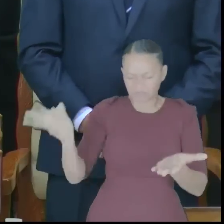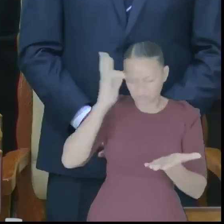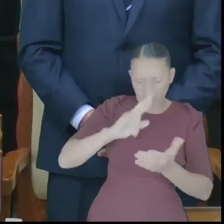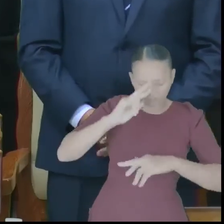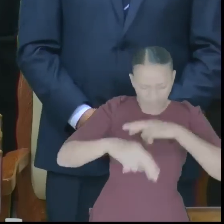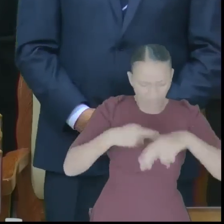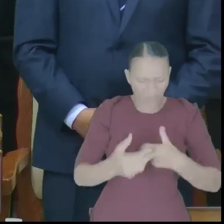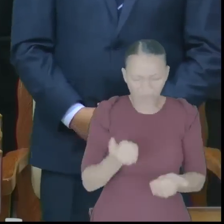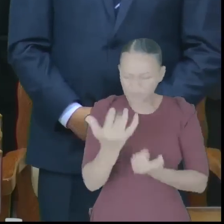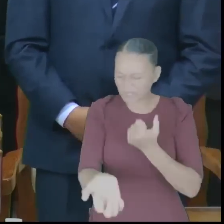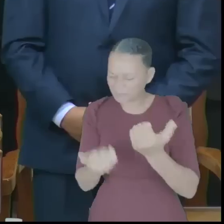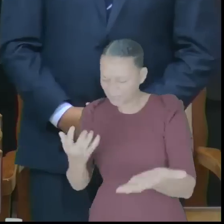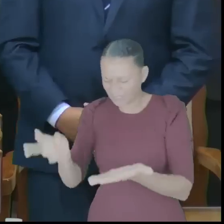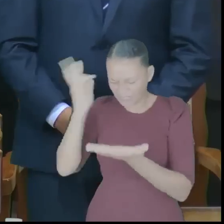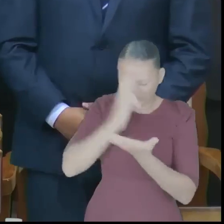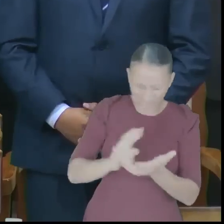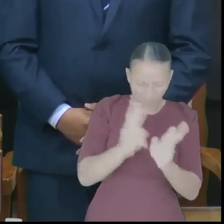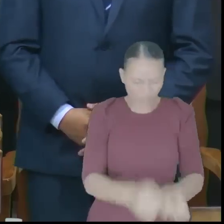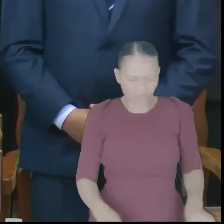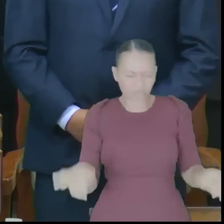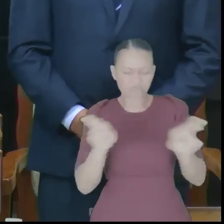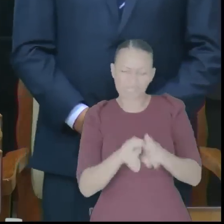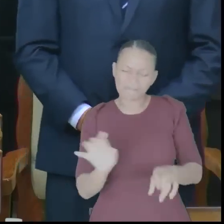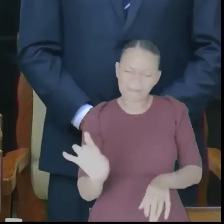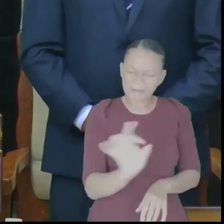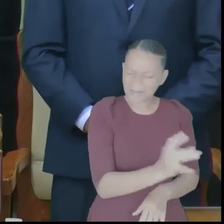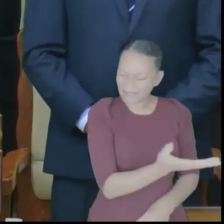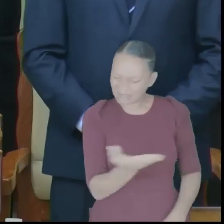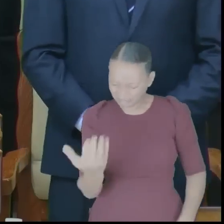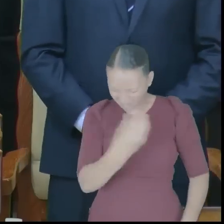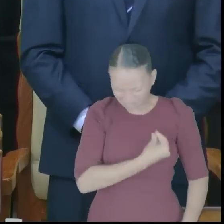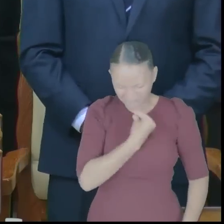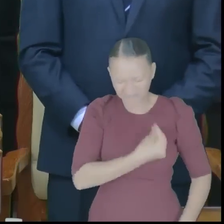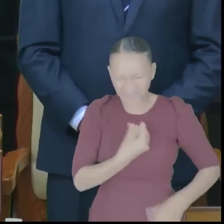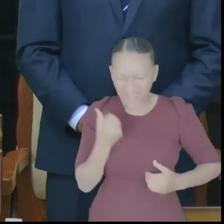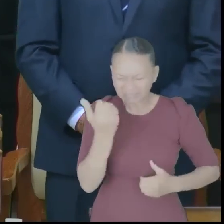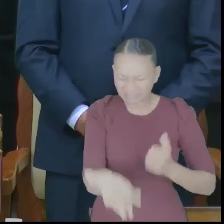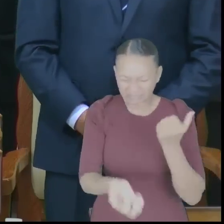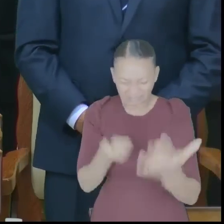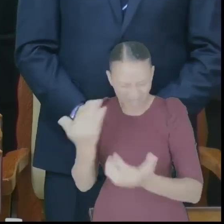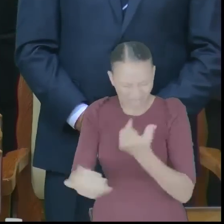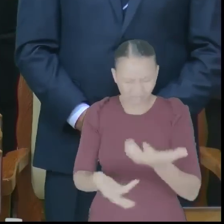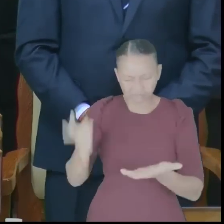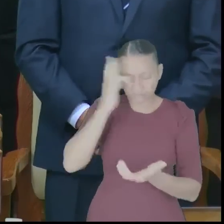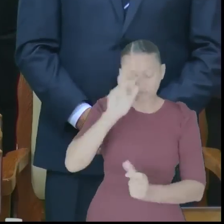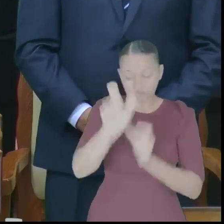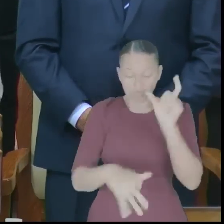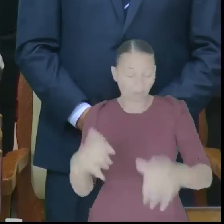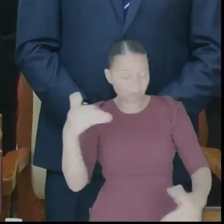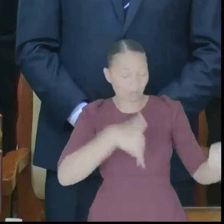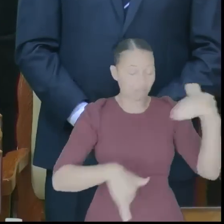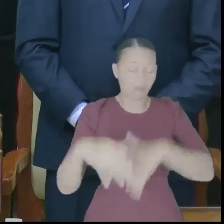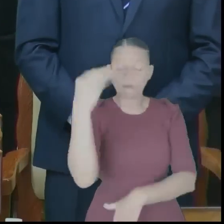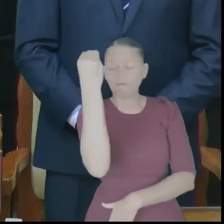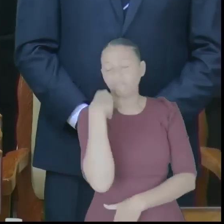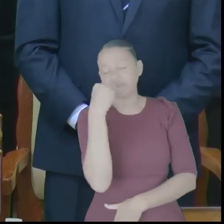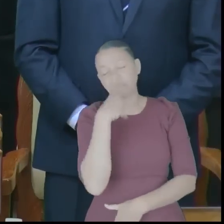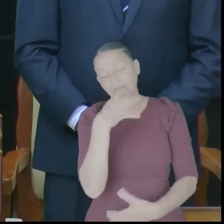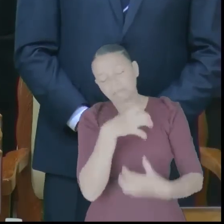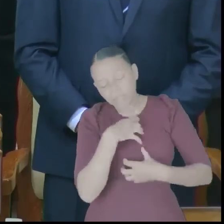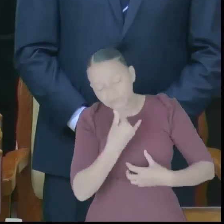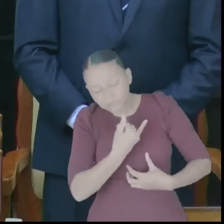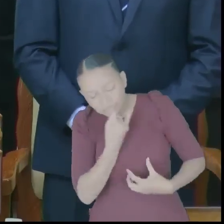renovar, venha, Senhor, a restaurar esta noite e dar vida. E aqueles, Senhor, que entraram aqui fracos,